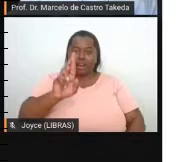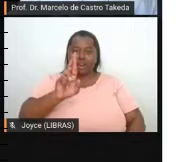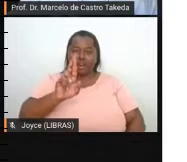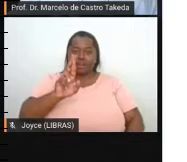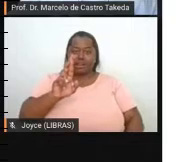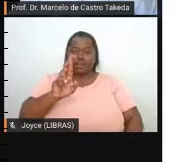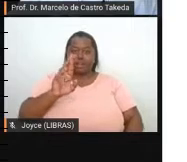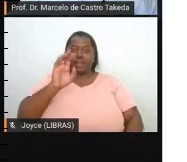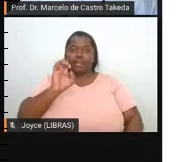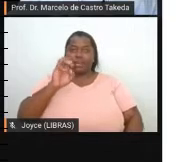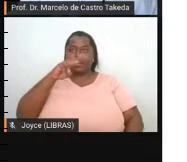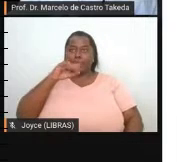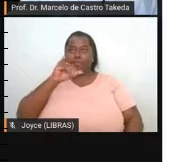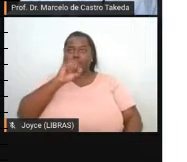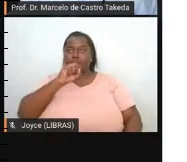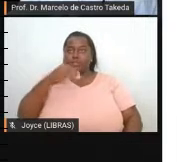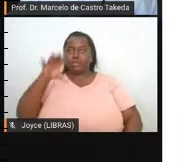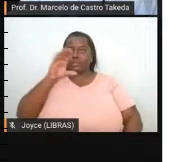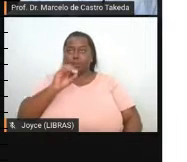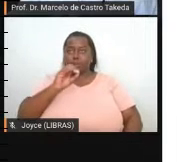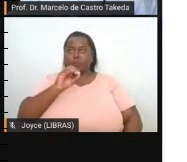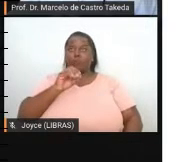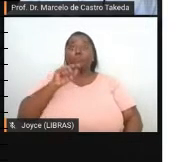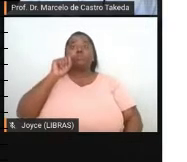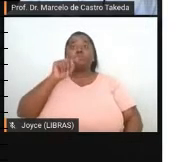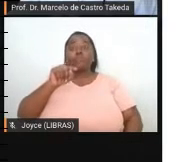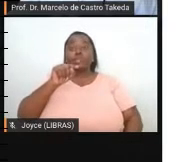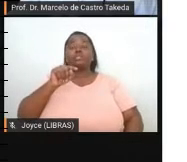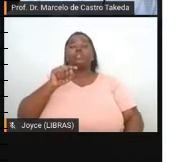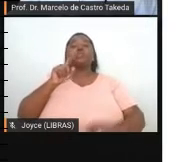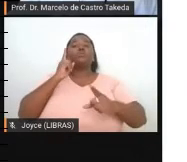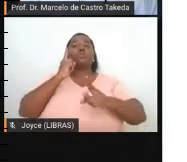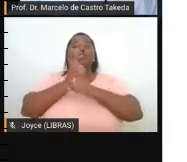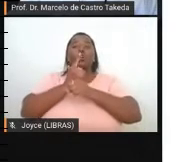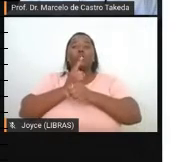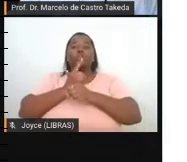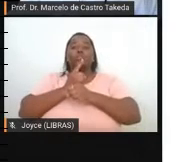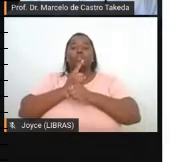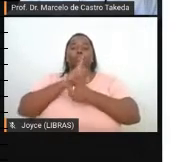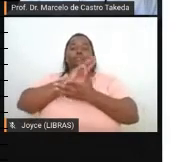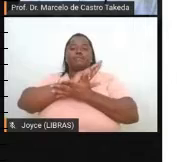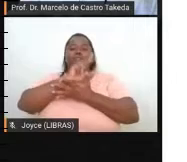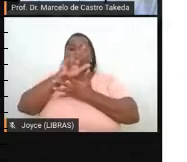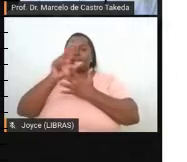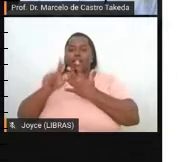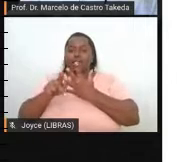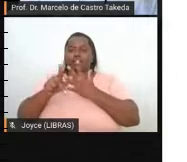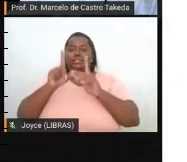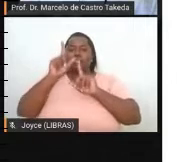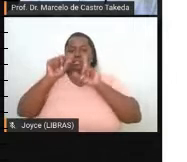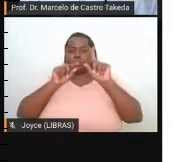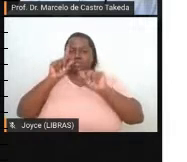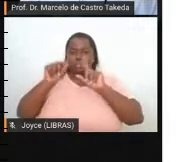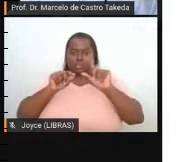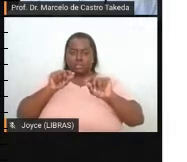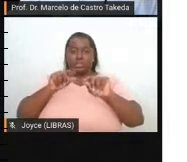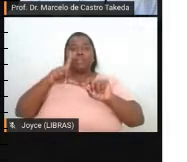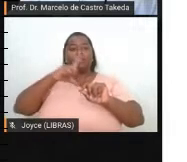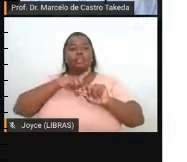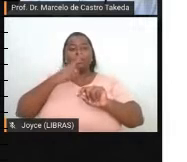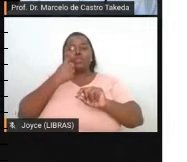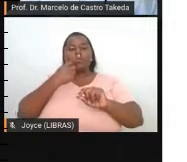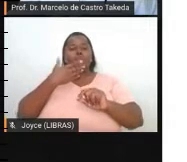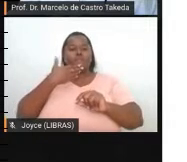vão encontrar várias alternativas. A gente vai voltar nisso aqui daqui a pouco. Mas uma delas também que vale a pena depois, eu não vou